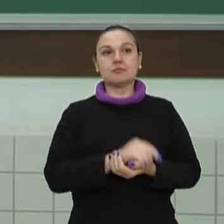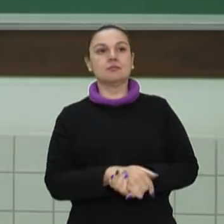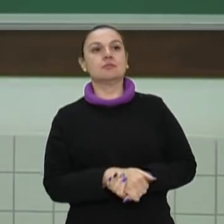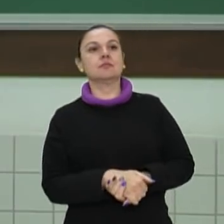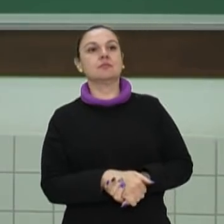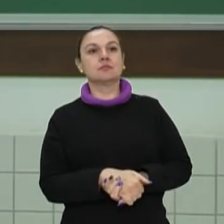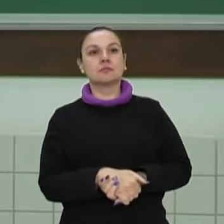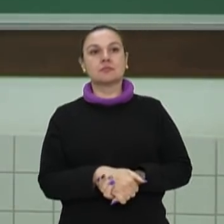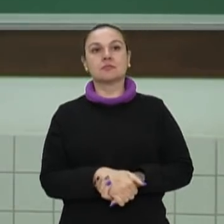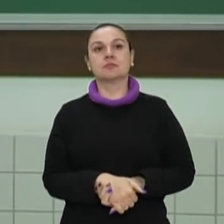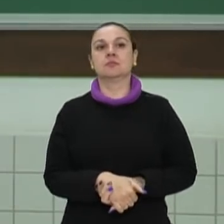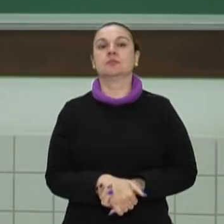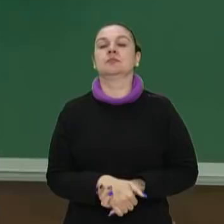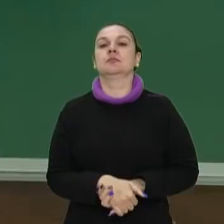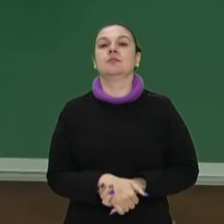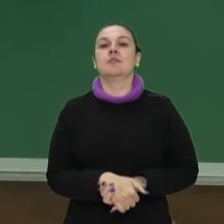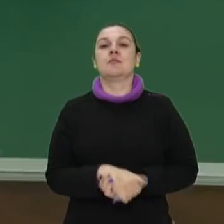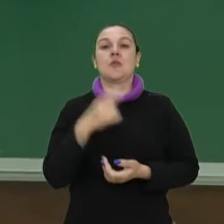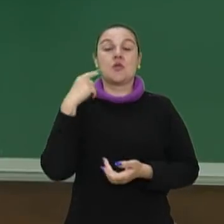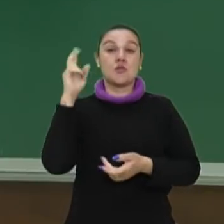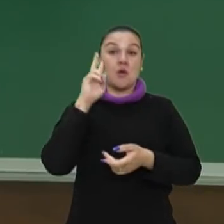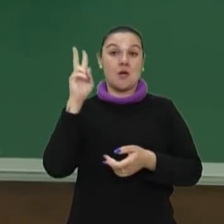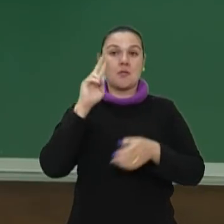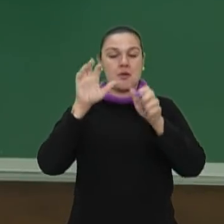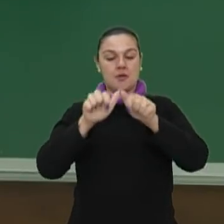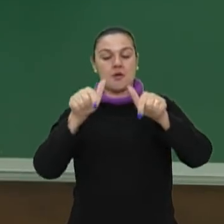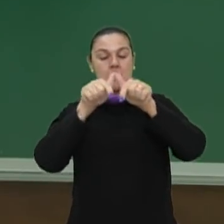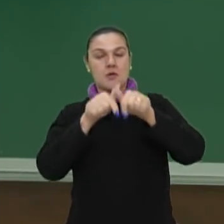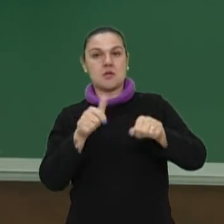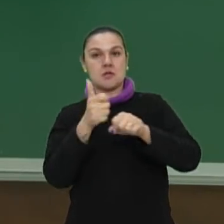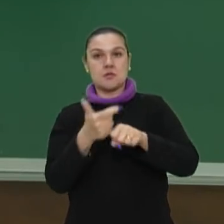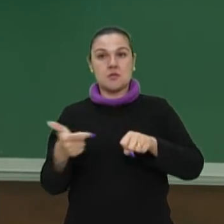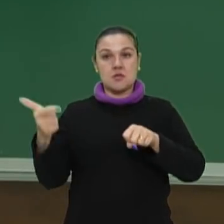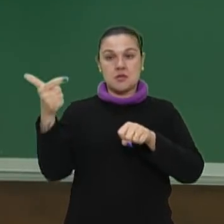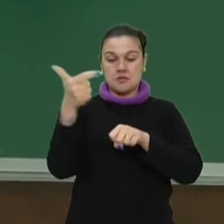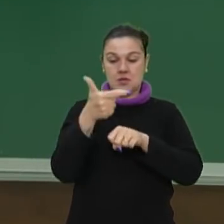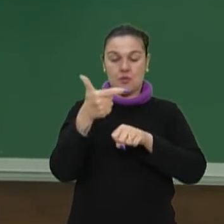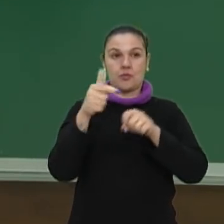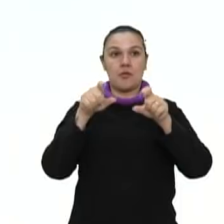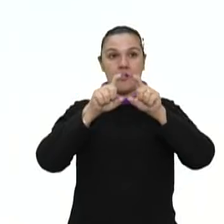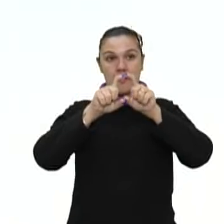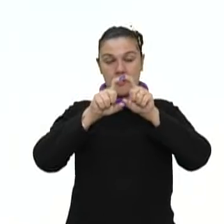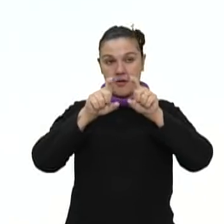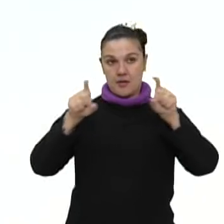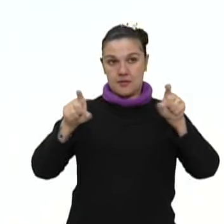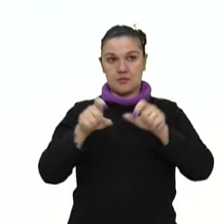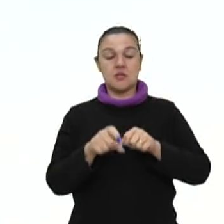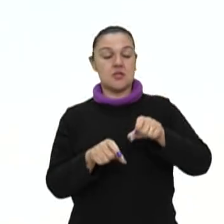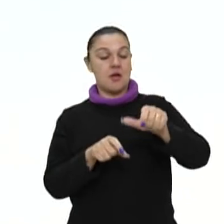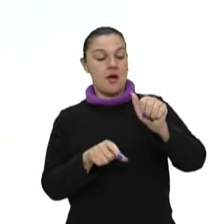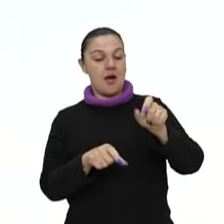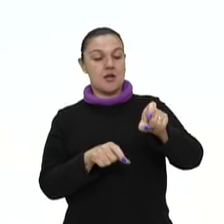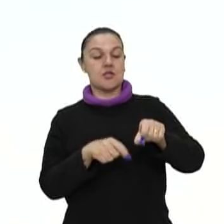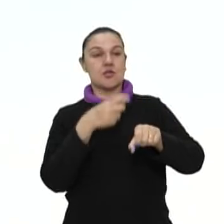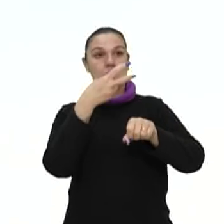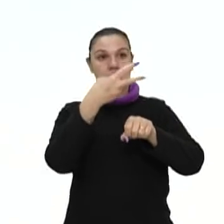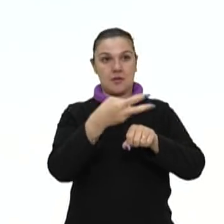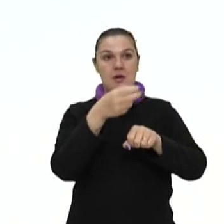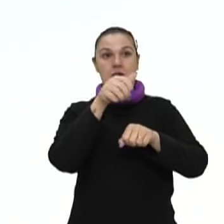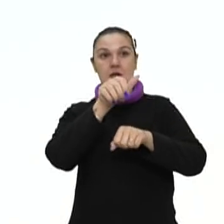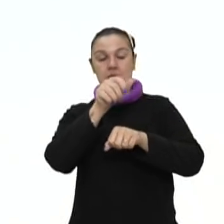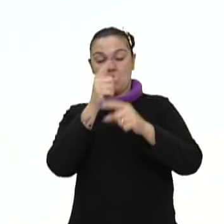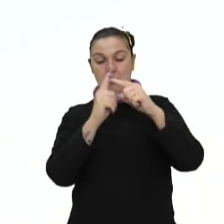retomando aqui então, né? Uma equação do segundo grau é uma equação escrita nesse formato, ax² mais bx mais c igual a